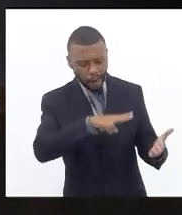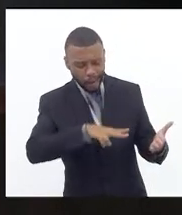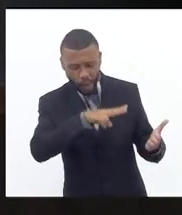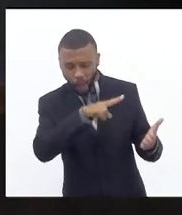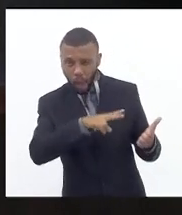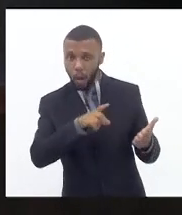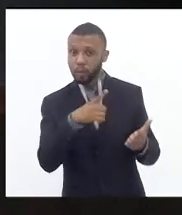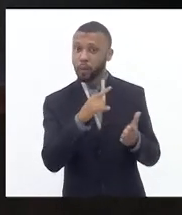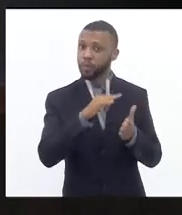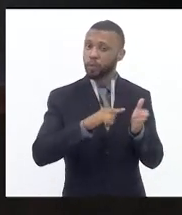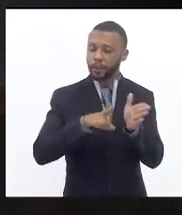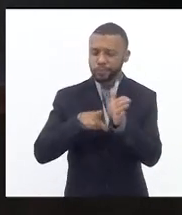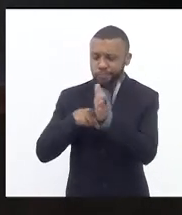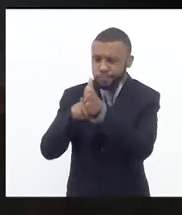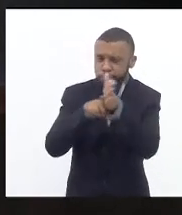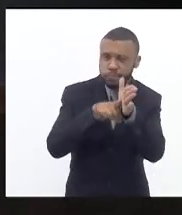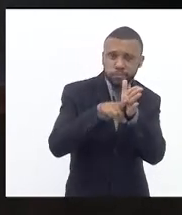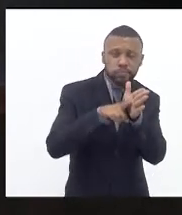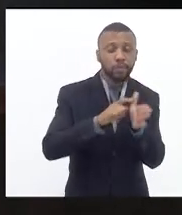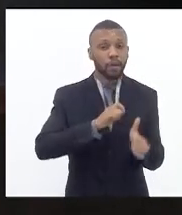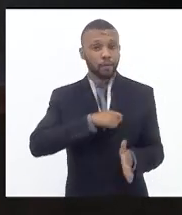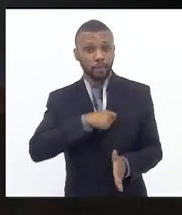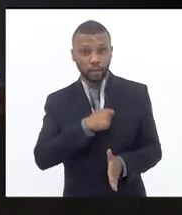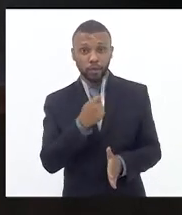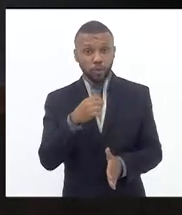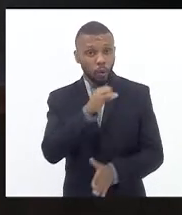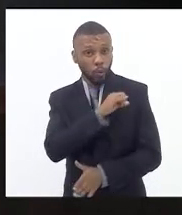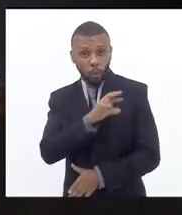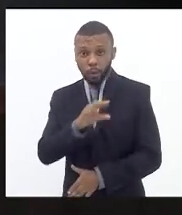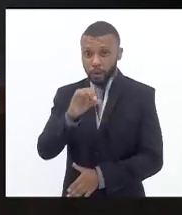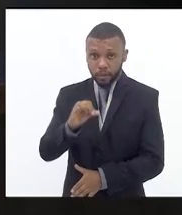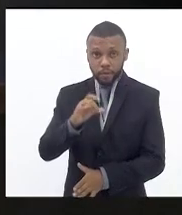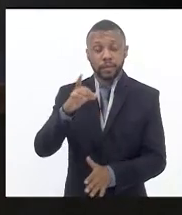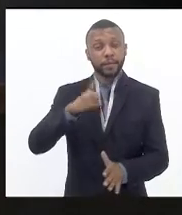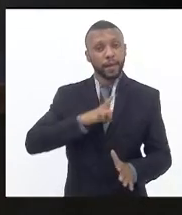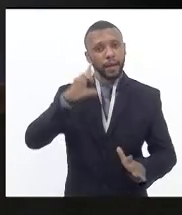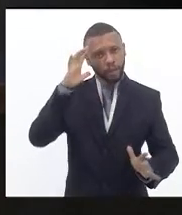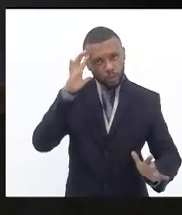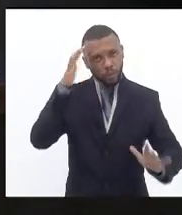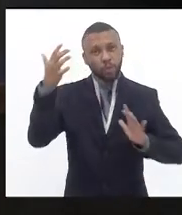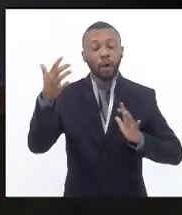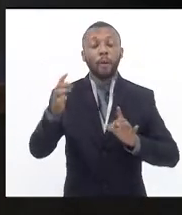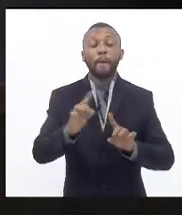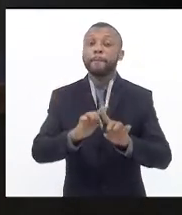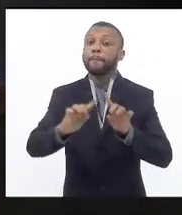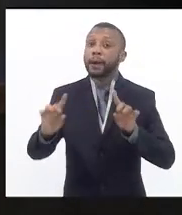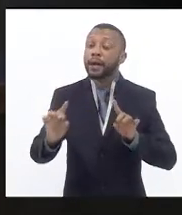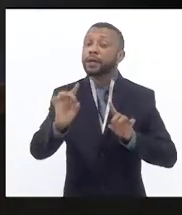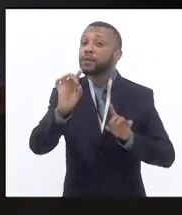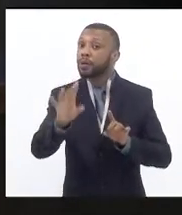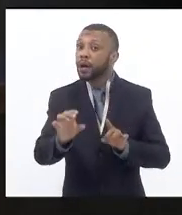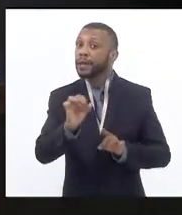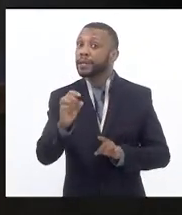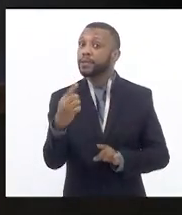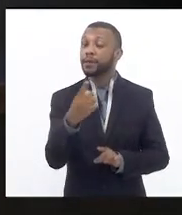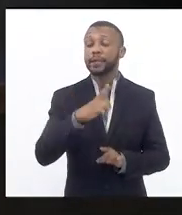Oi e o Rio de Janeiro tem solução Mas tem uma solução desde que nós tenhamos